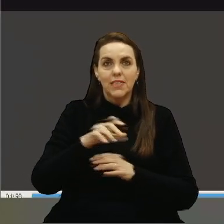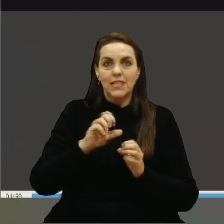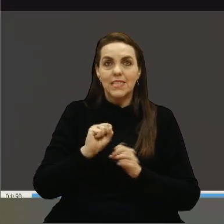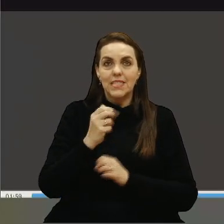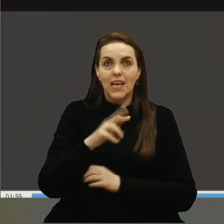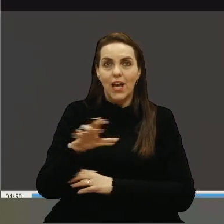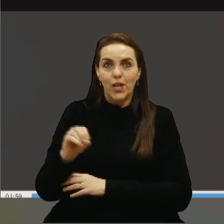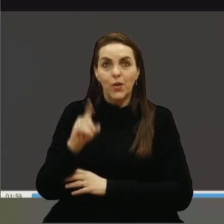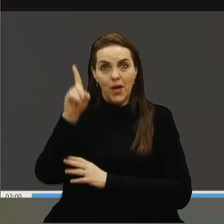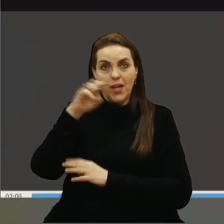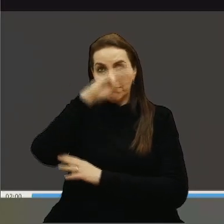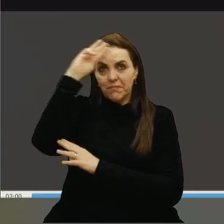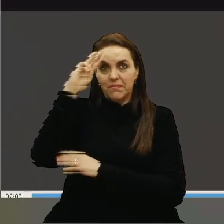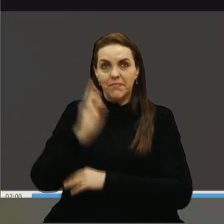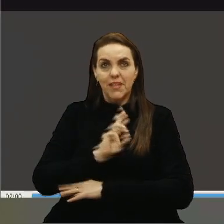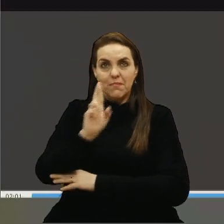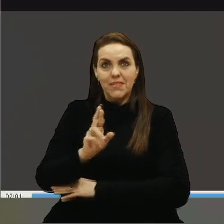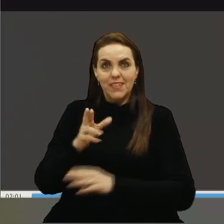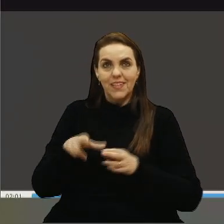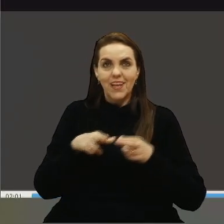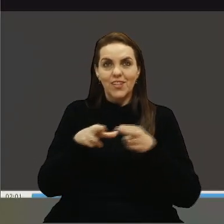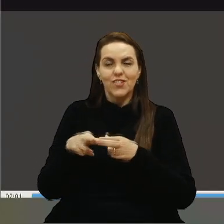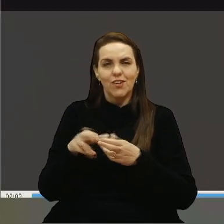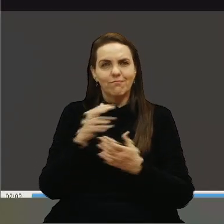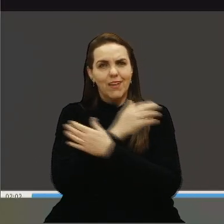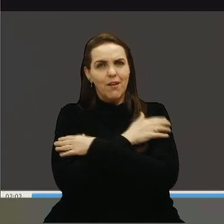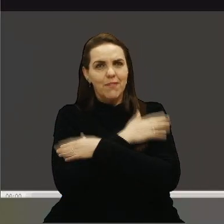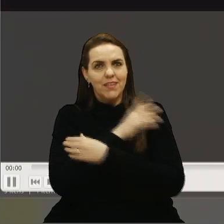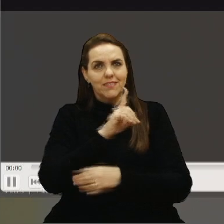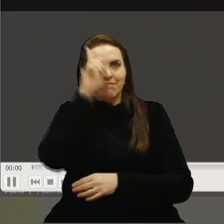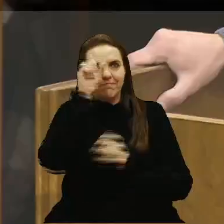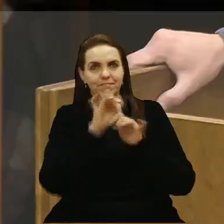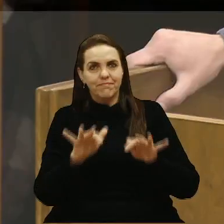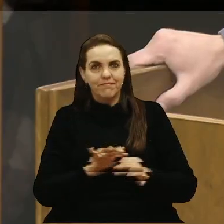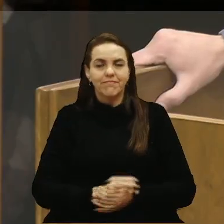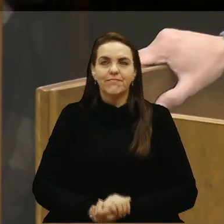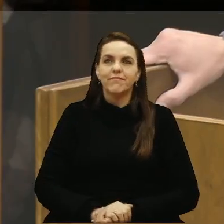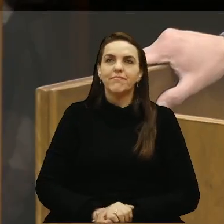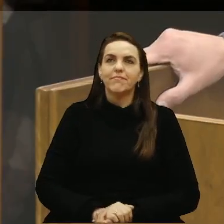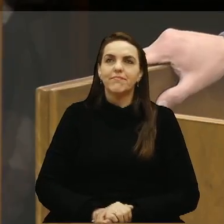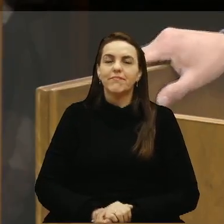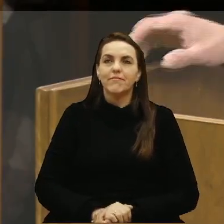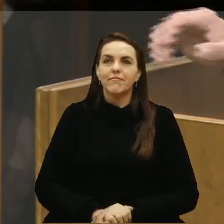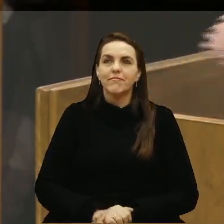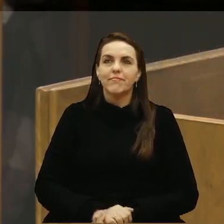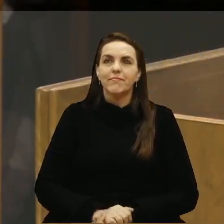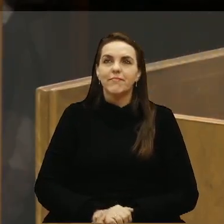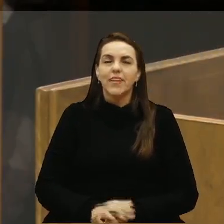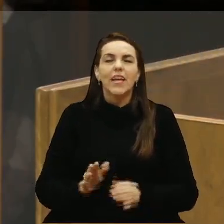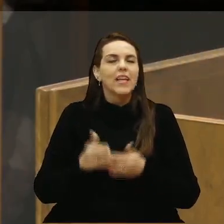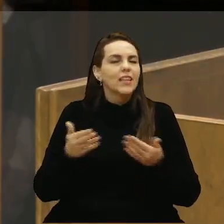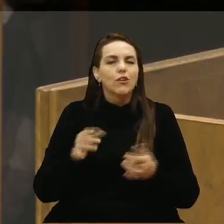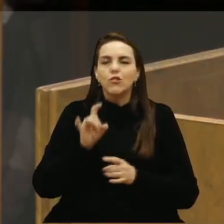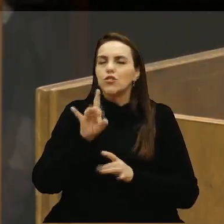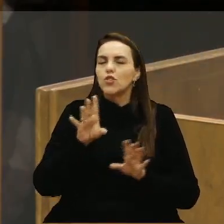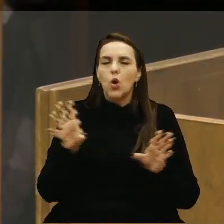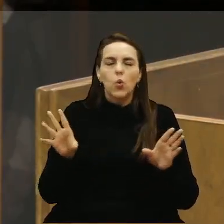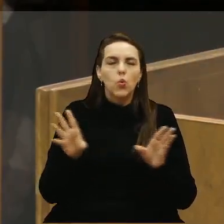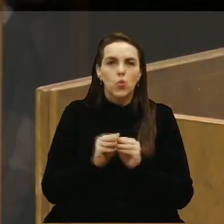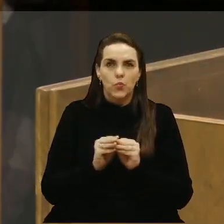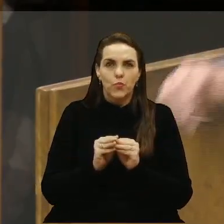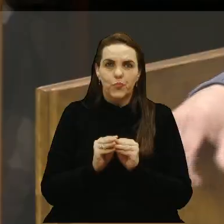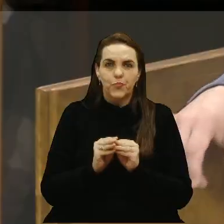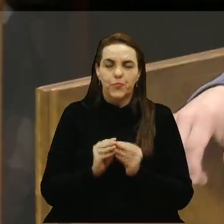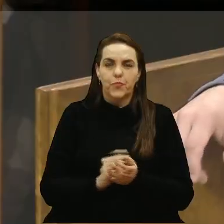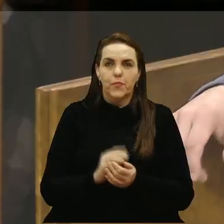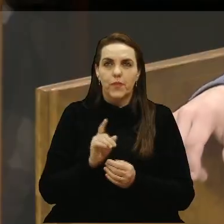representantes natos aqui da região. Isso aí. Forte abraço e fiquem todos com Deus. Estamos aqui no bairro Serrano. Então, aí é só um resumo,